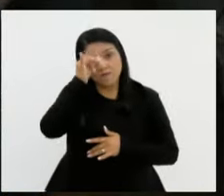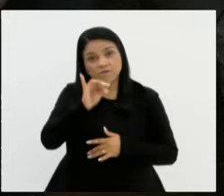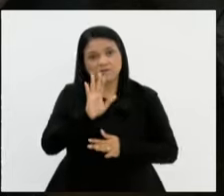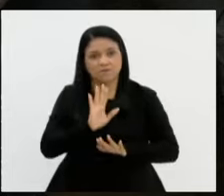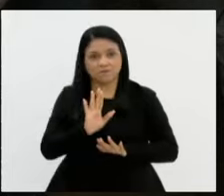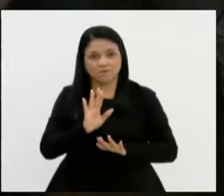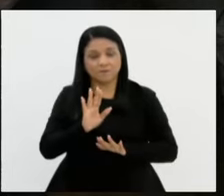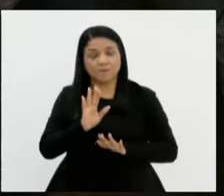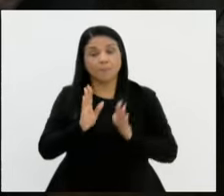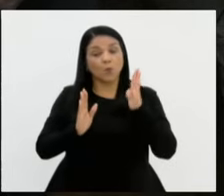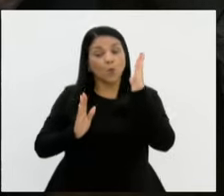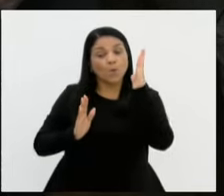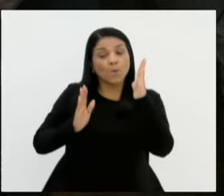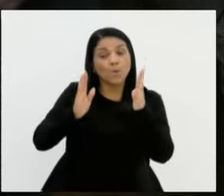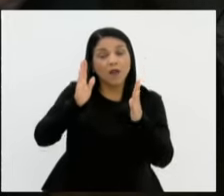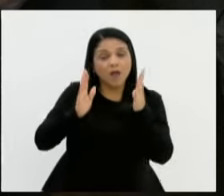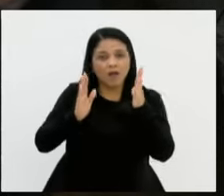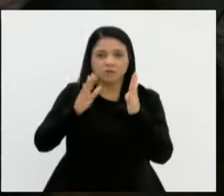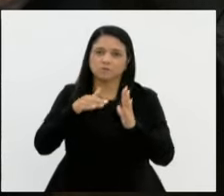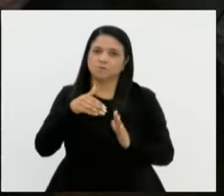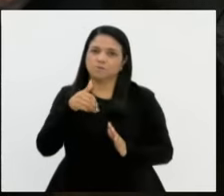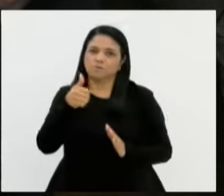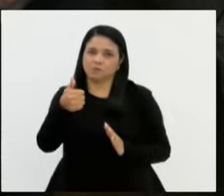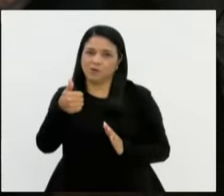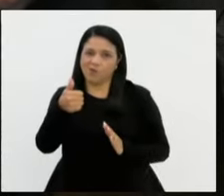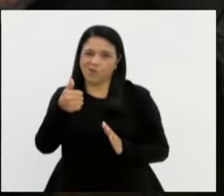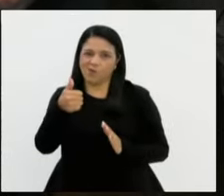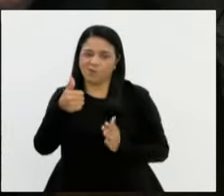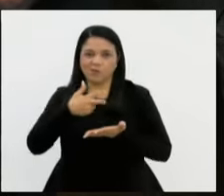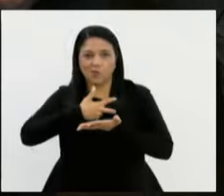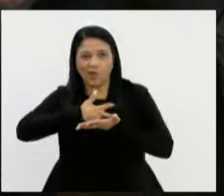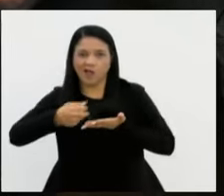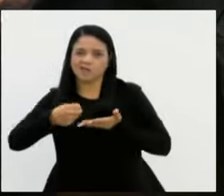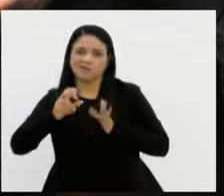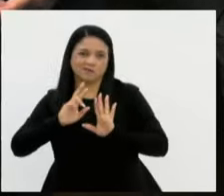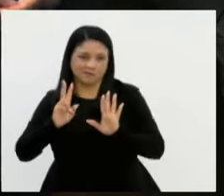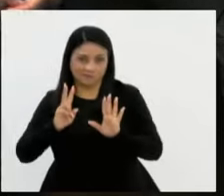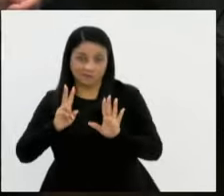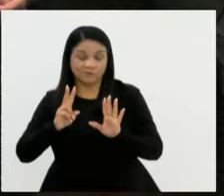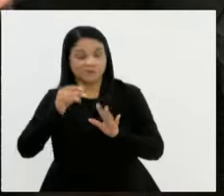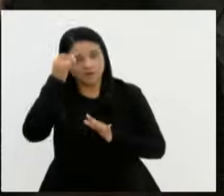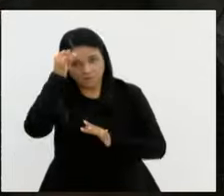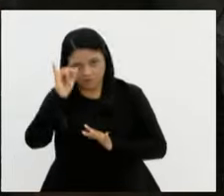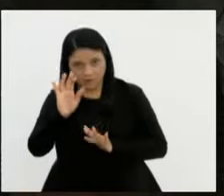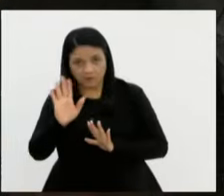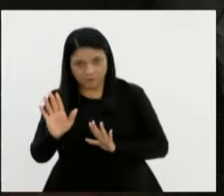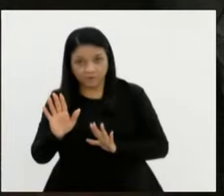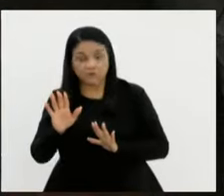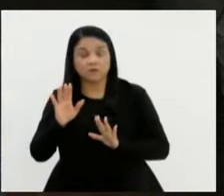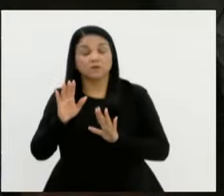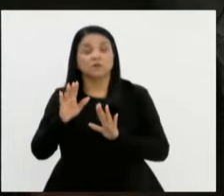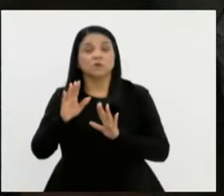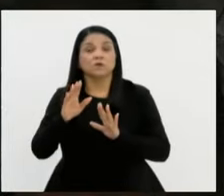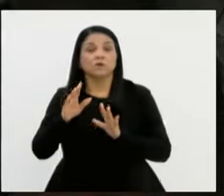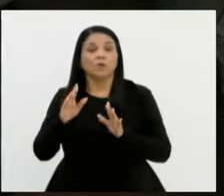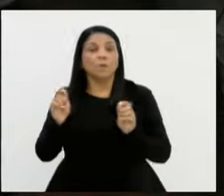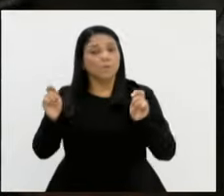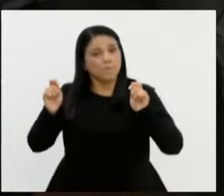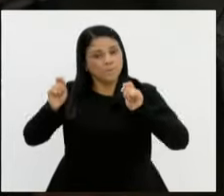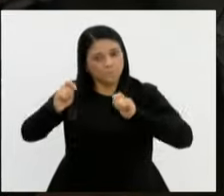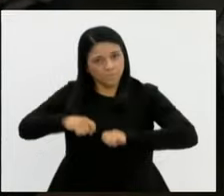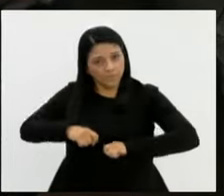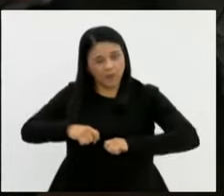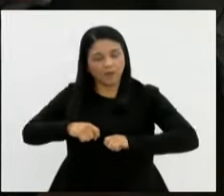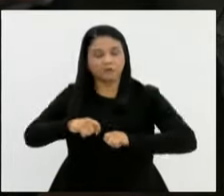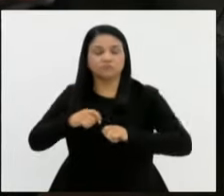e determina um prazo para não haver uma cassação branca. Mas isso eu não vou aprofundar aqui, porque será o mérito da